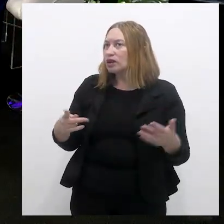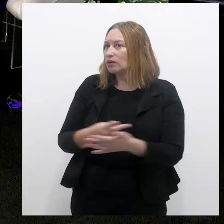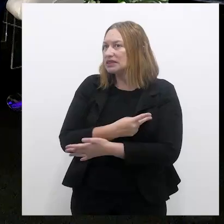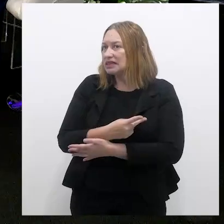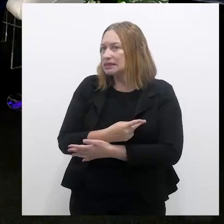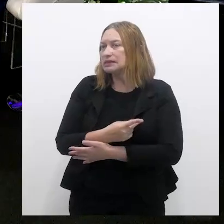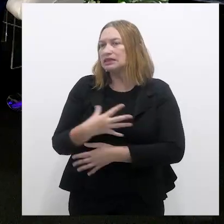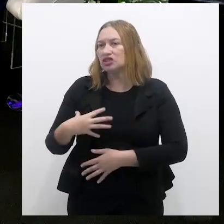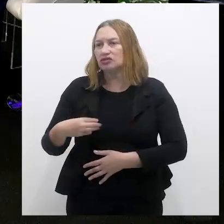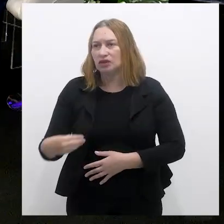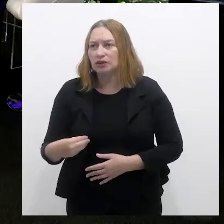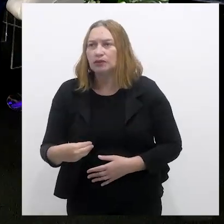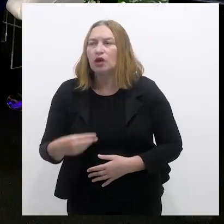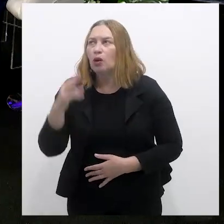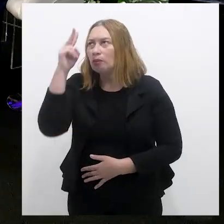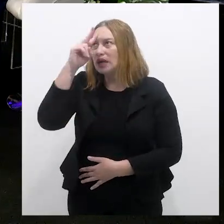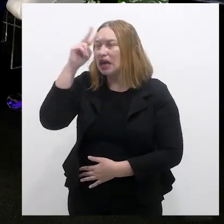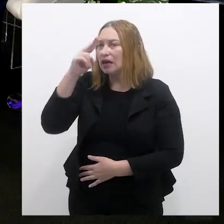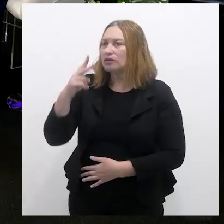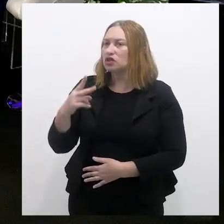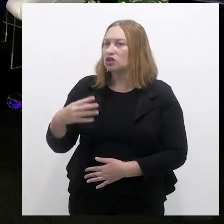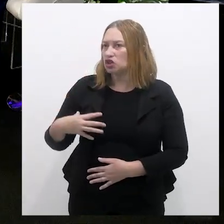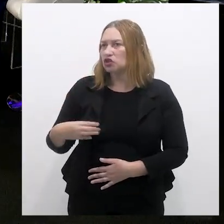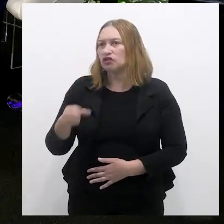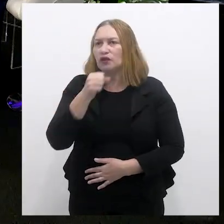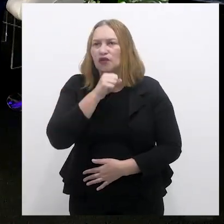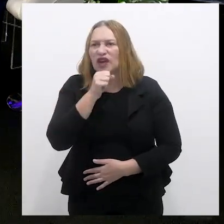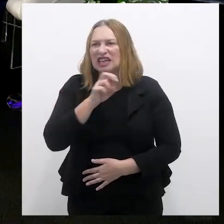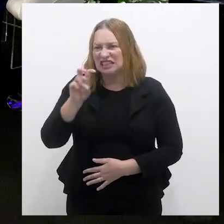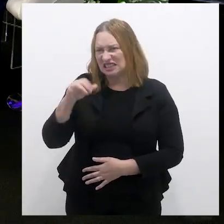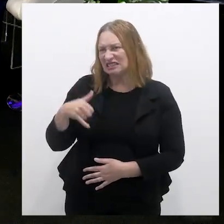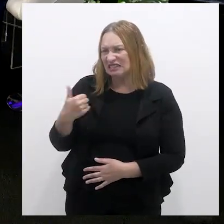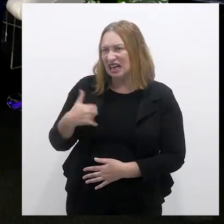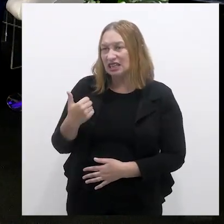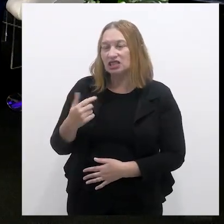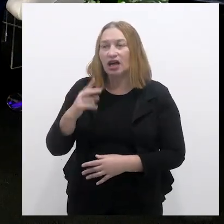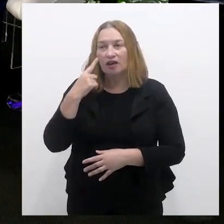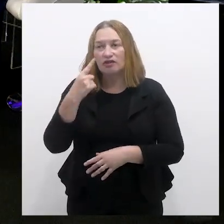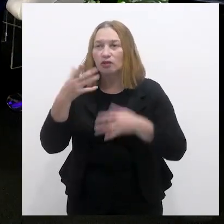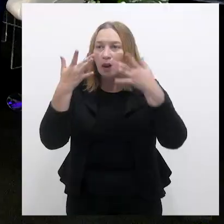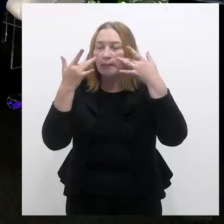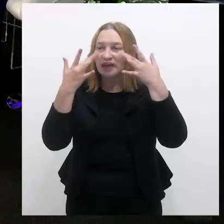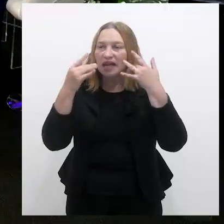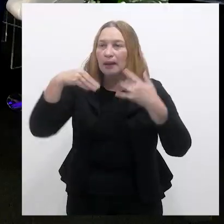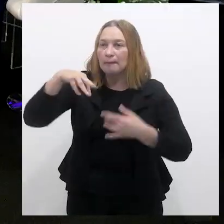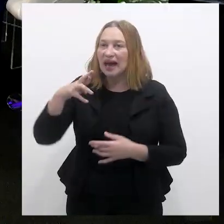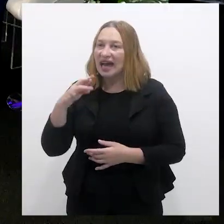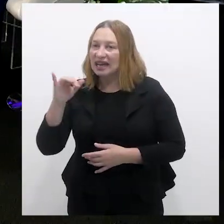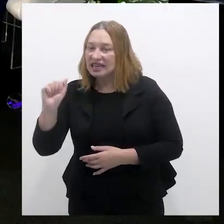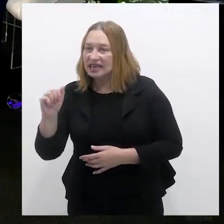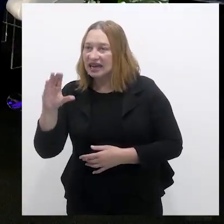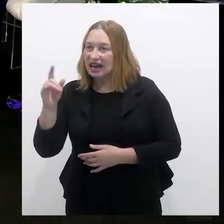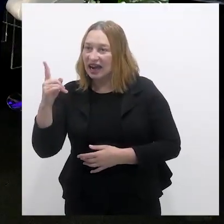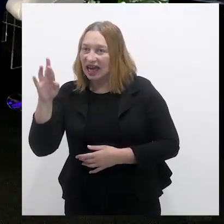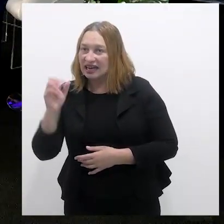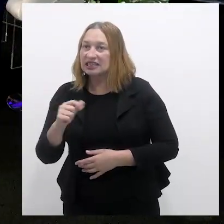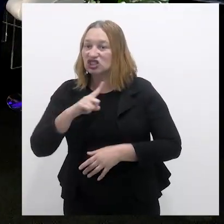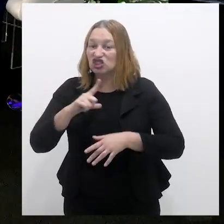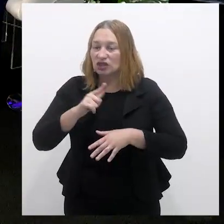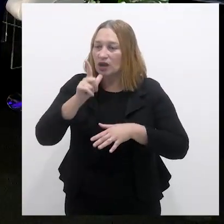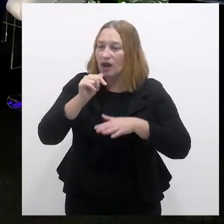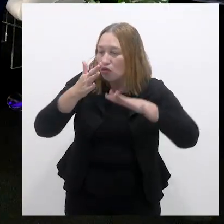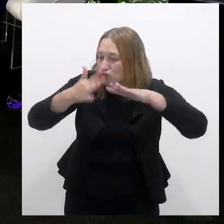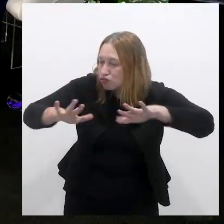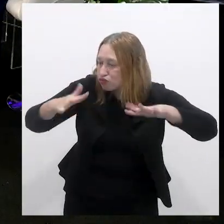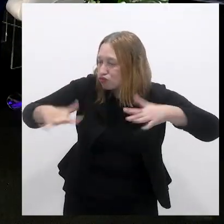lembro de situações que eu passava com eles, assim, você nunca... Eu me lembro de uma vez o meu filho mais velho, ele tinha uns 5 anos, a gente estava assistindo uma peça da Maria Clara Machado